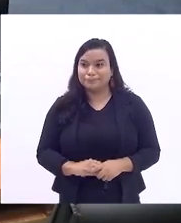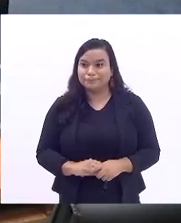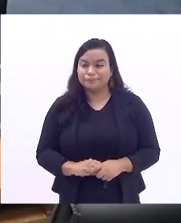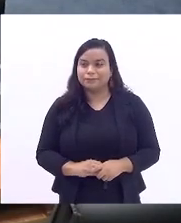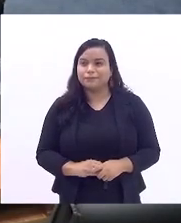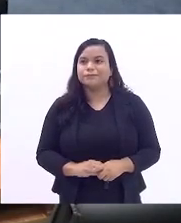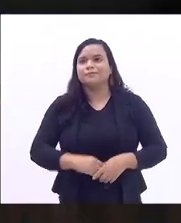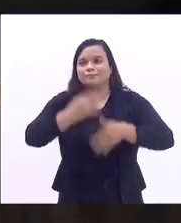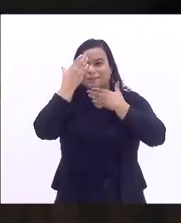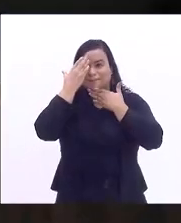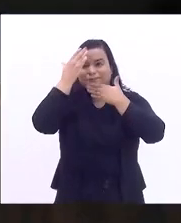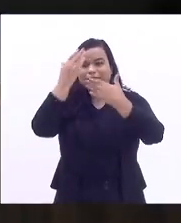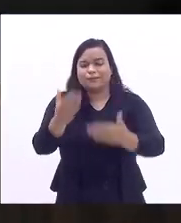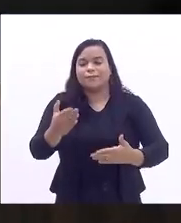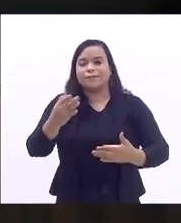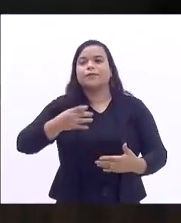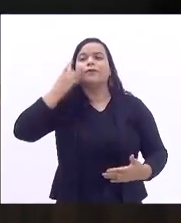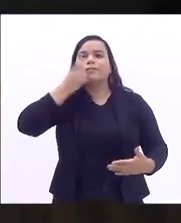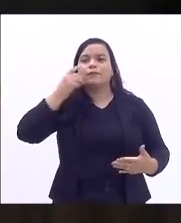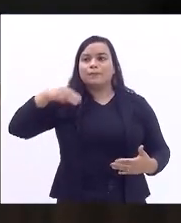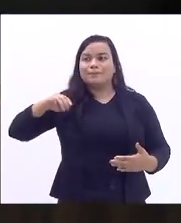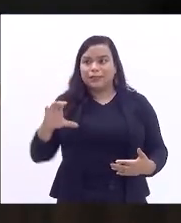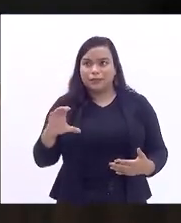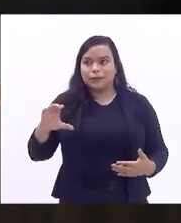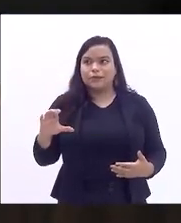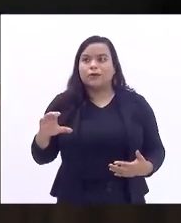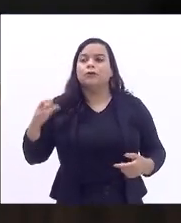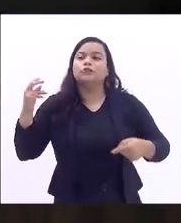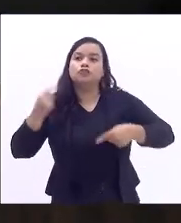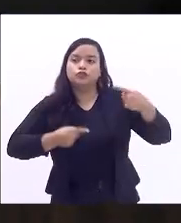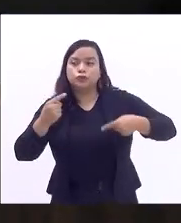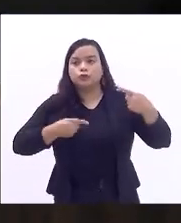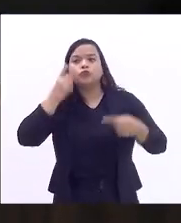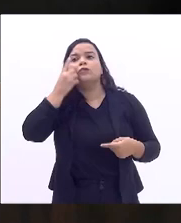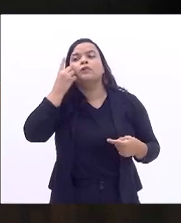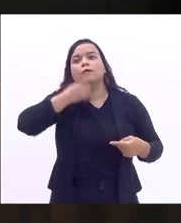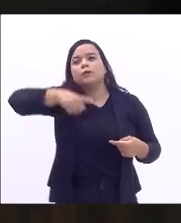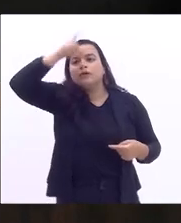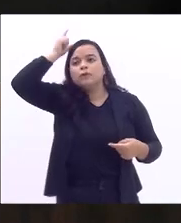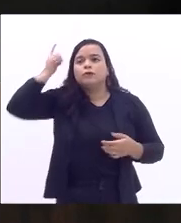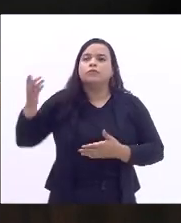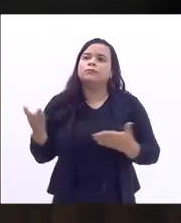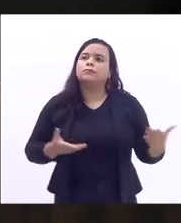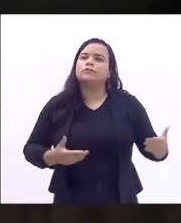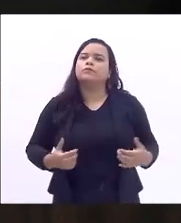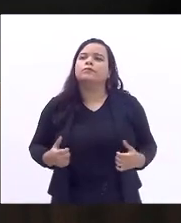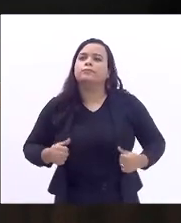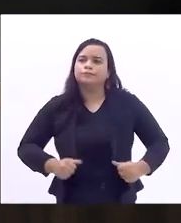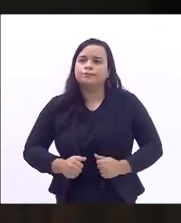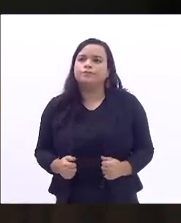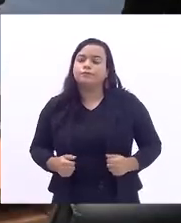bom obrigada Deputado Miki para discutir Deputado Luiz Paulo